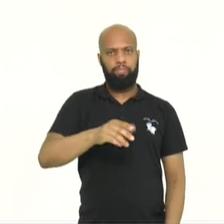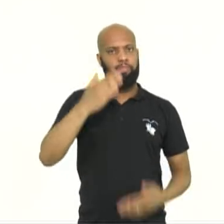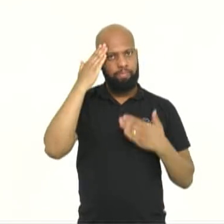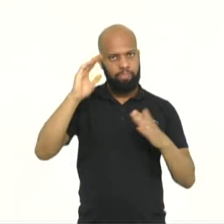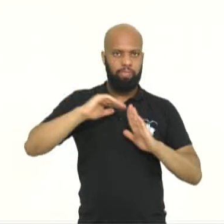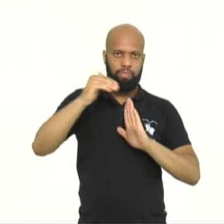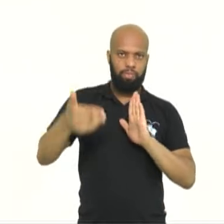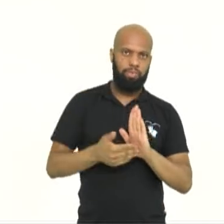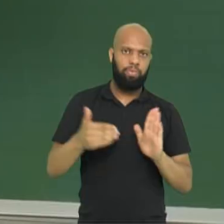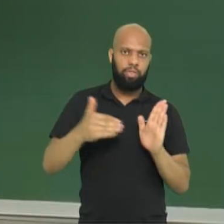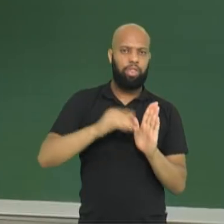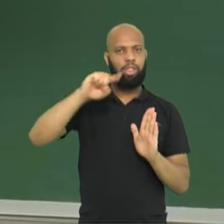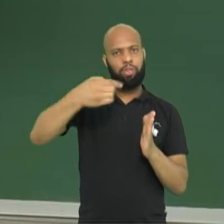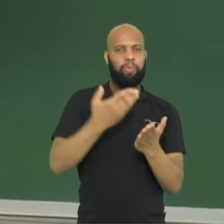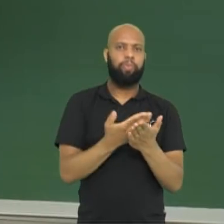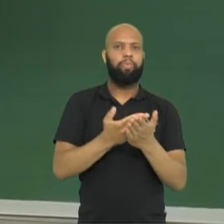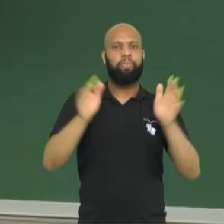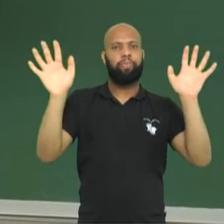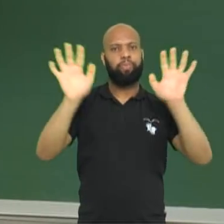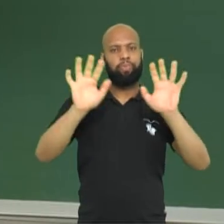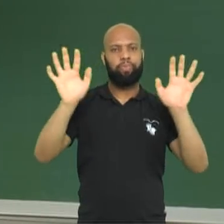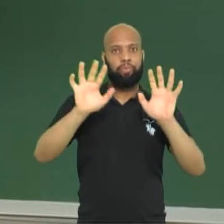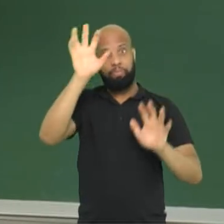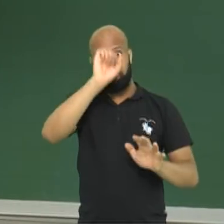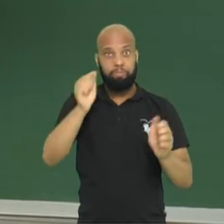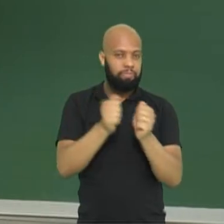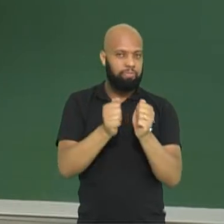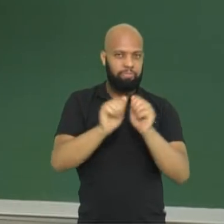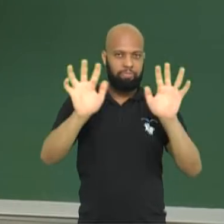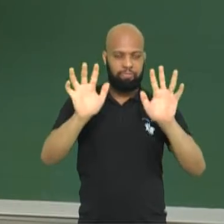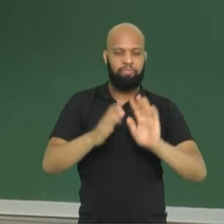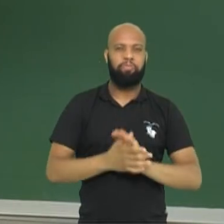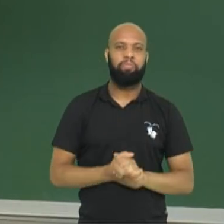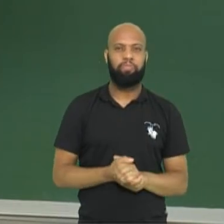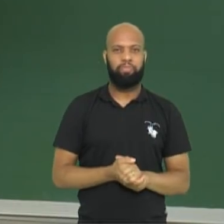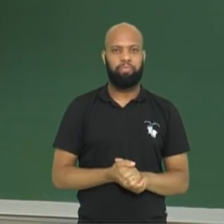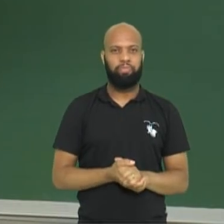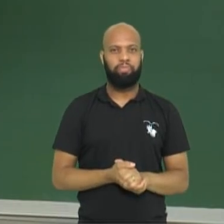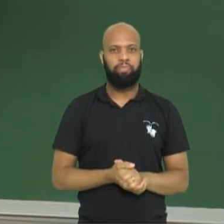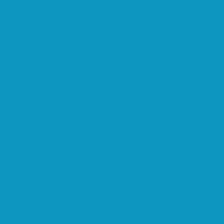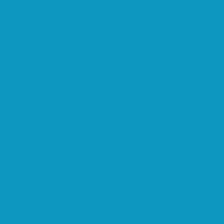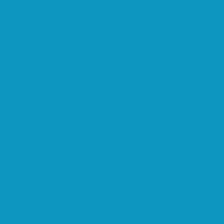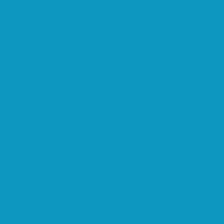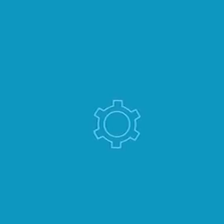Muito obrigado a você que esteve conosco, aprendeu um pouquinho e até a próxima.